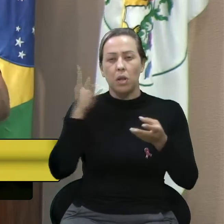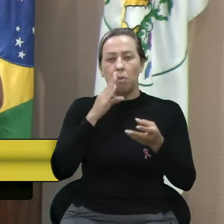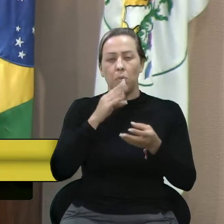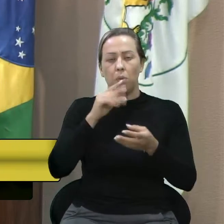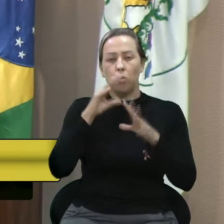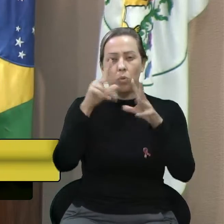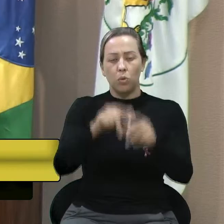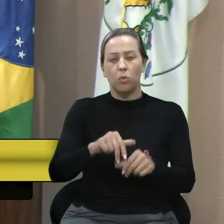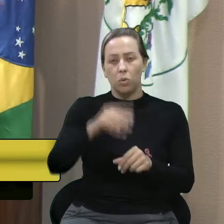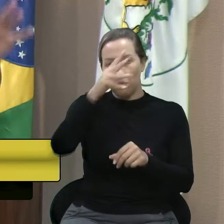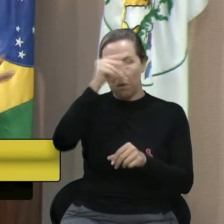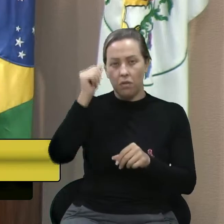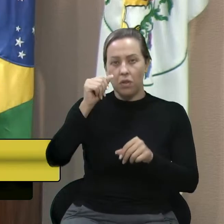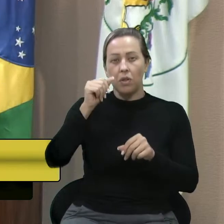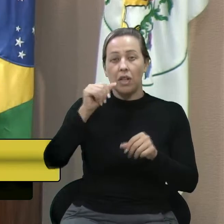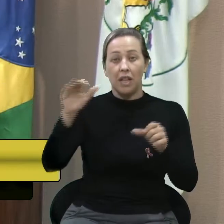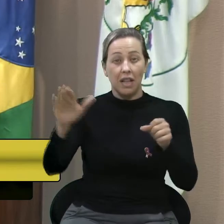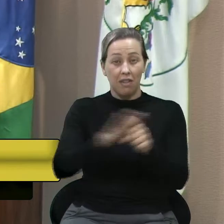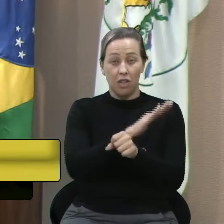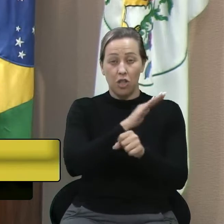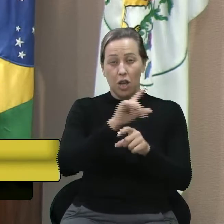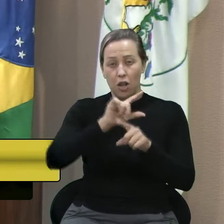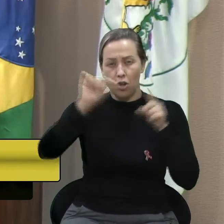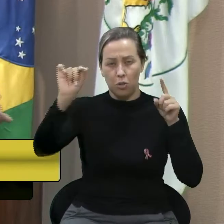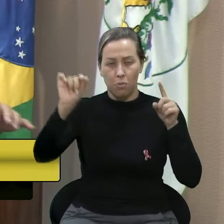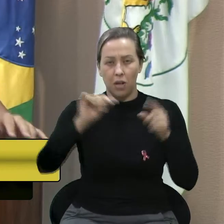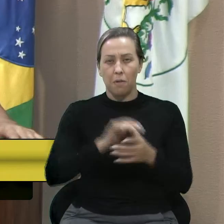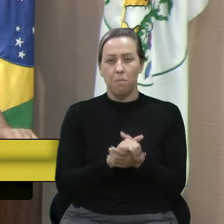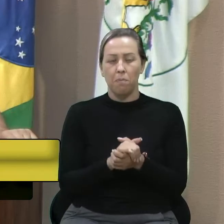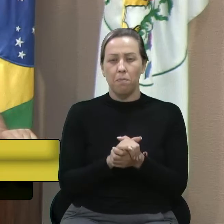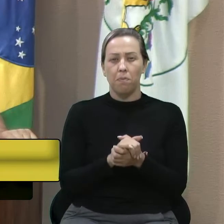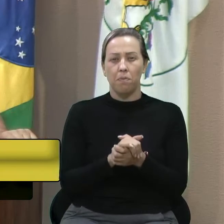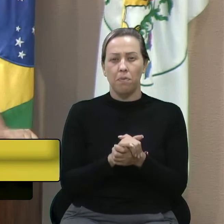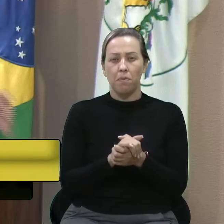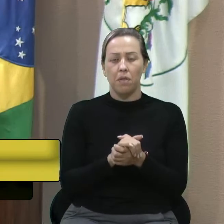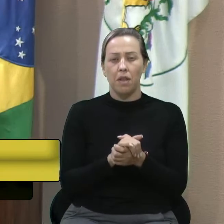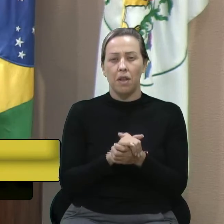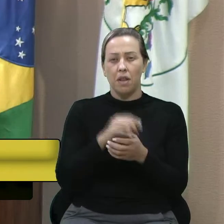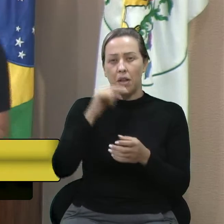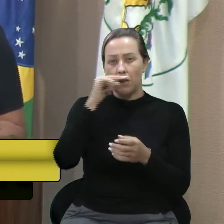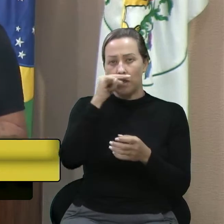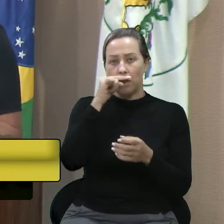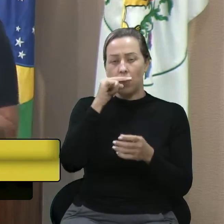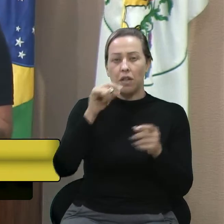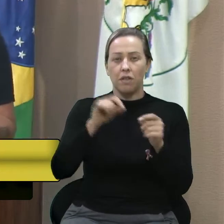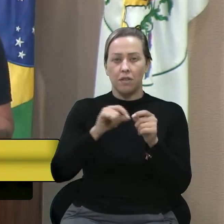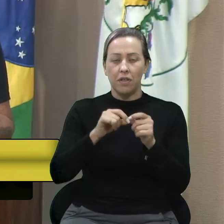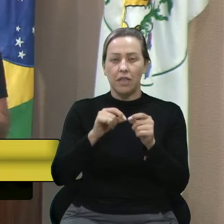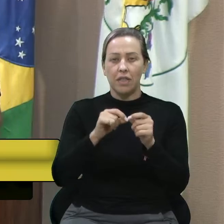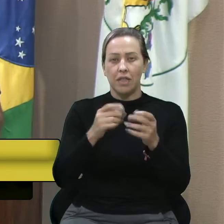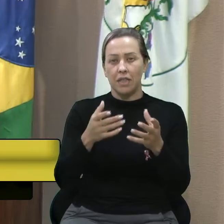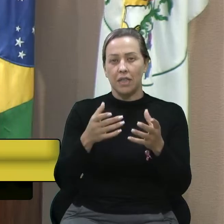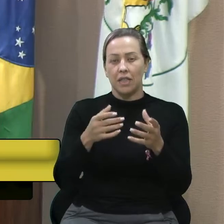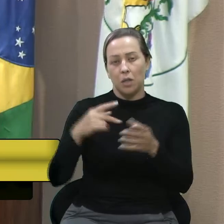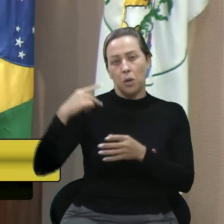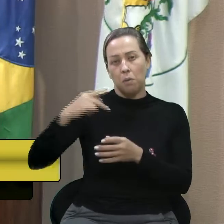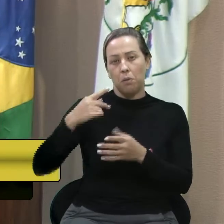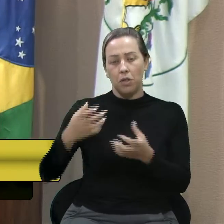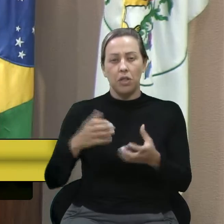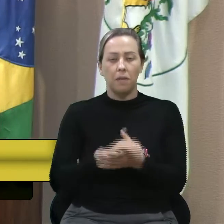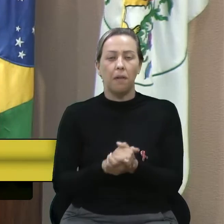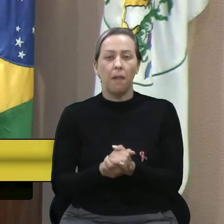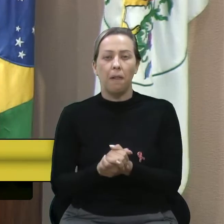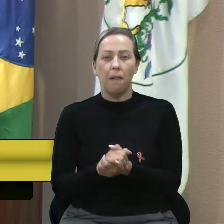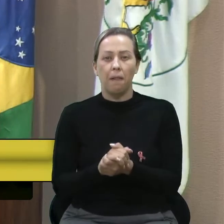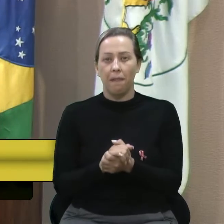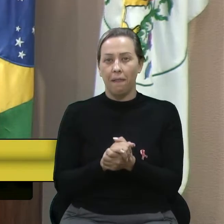prefeitos, e o gabinete estava cheio na saída. E o Sartori quis fazer um H, né, político, quis